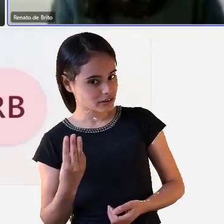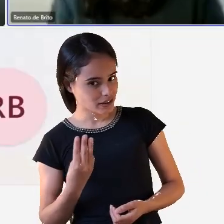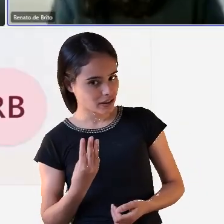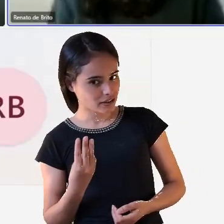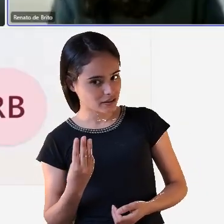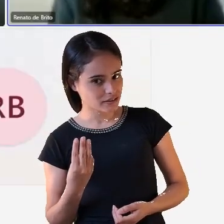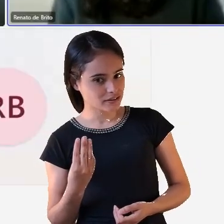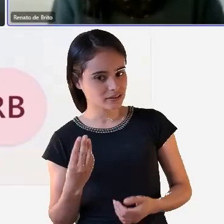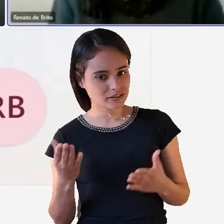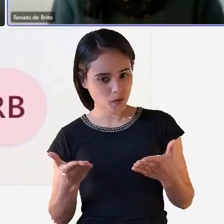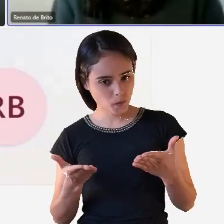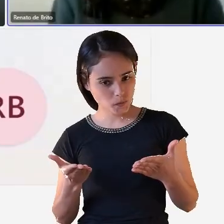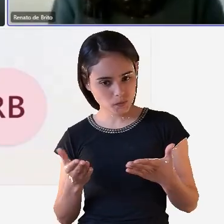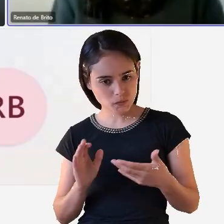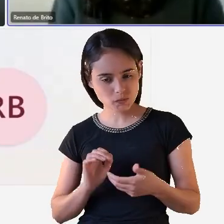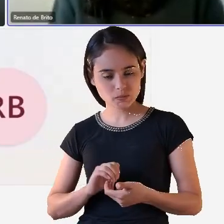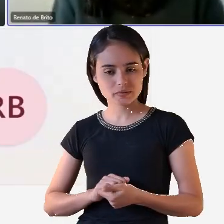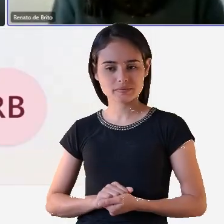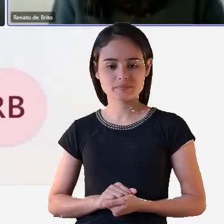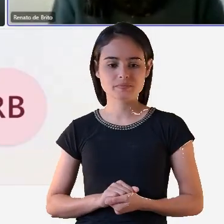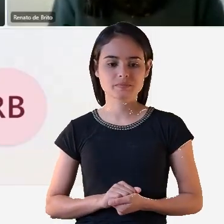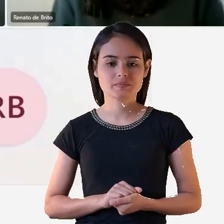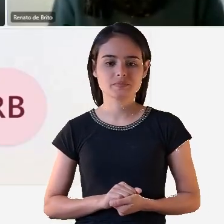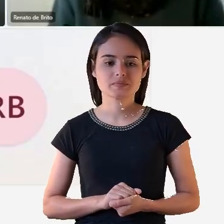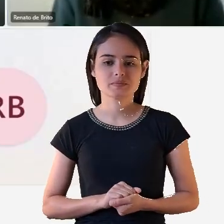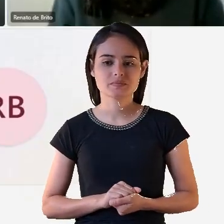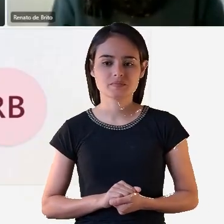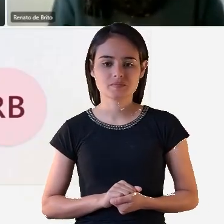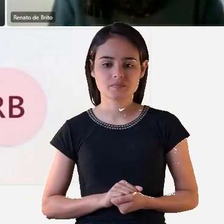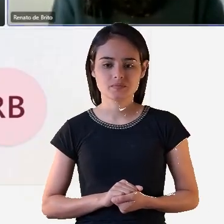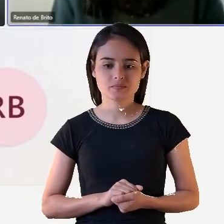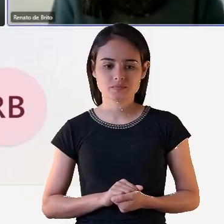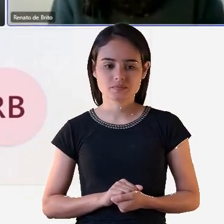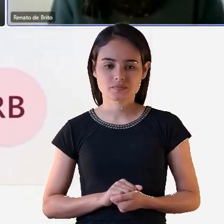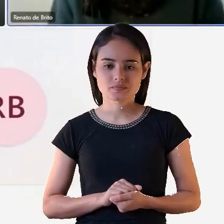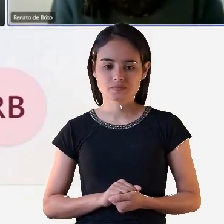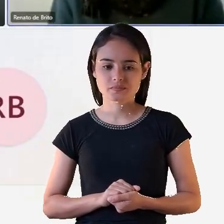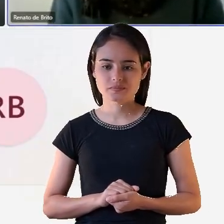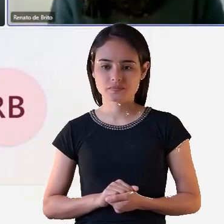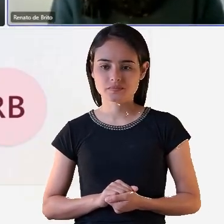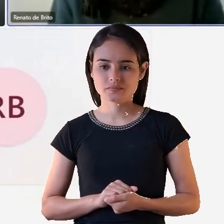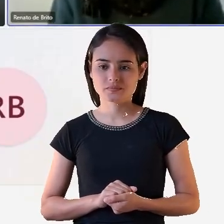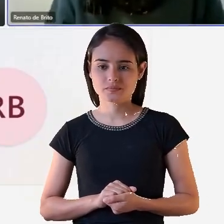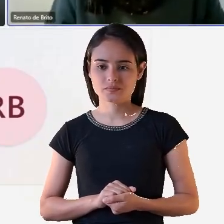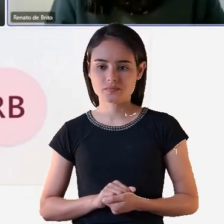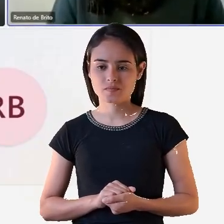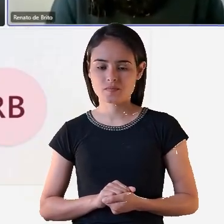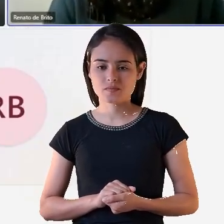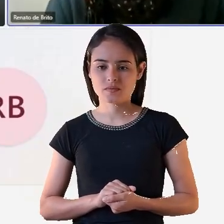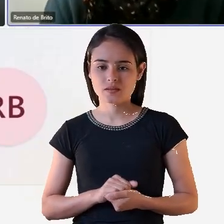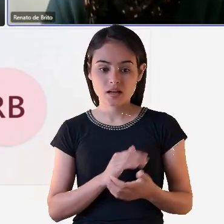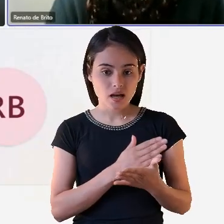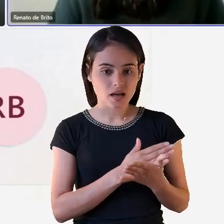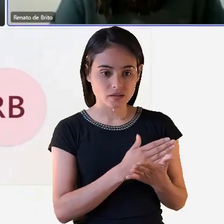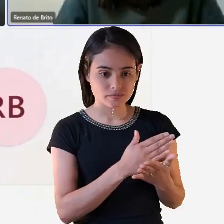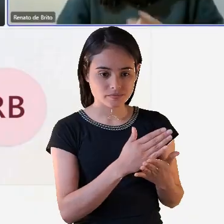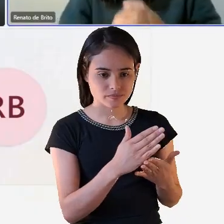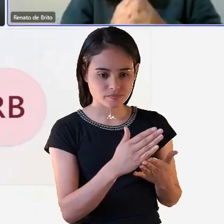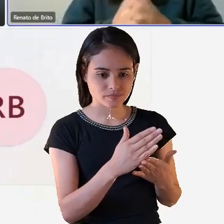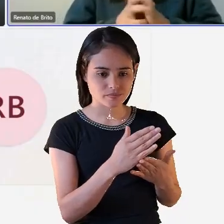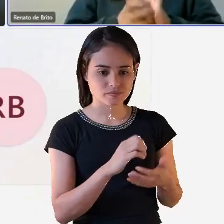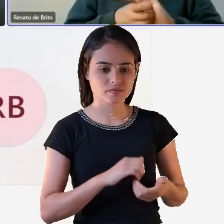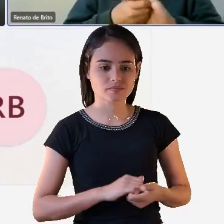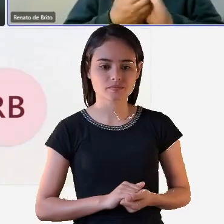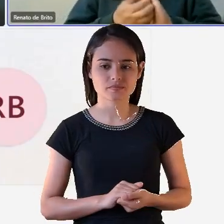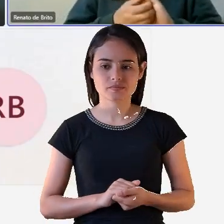Acho que sim, né? Acho que dando sequência aqui, a gente pode passar para a